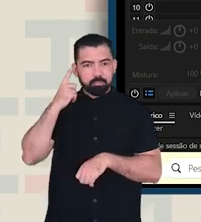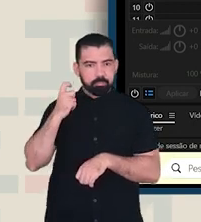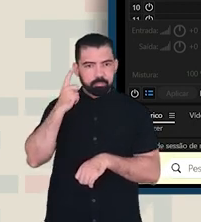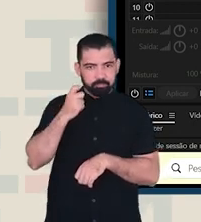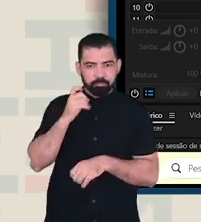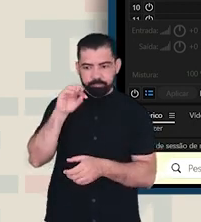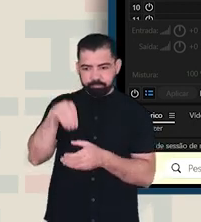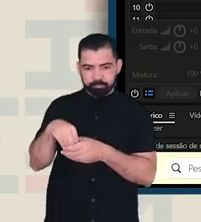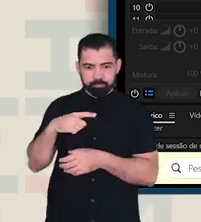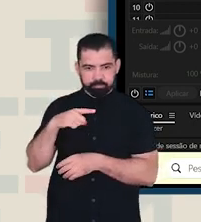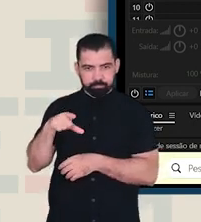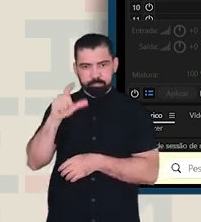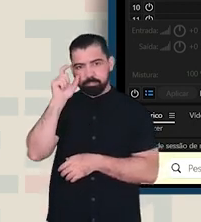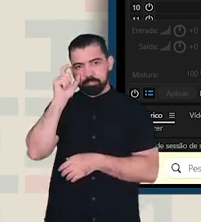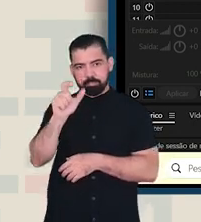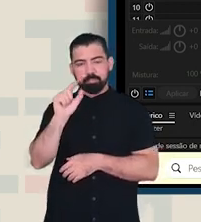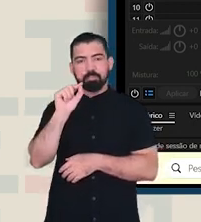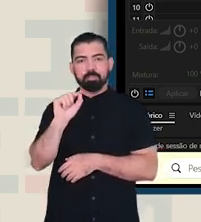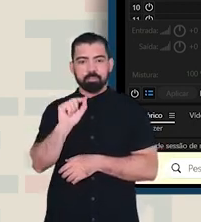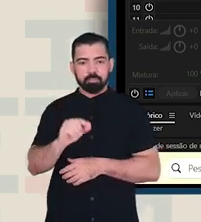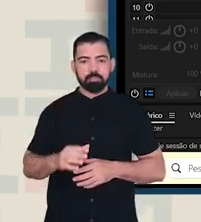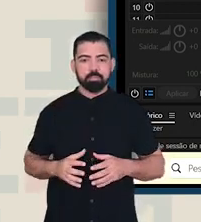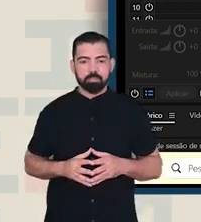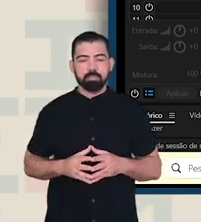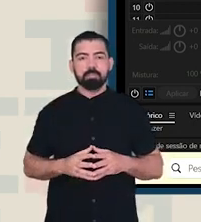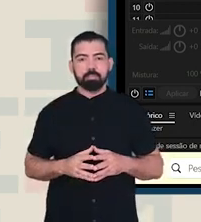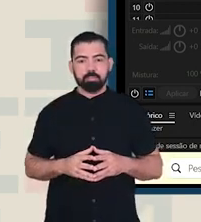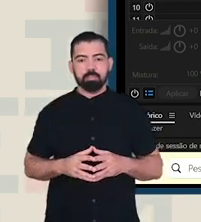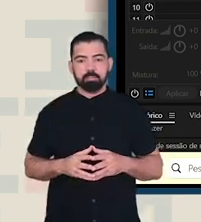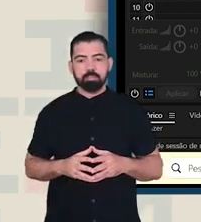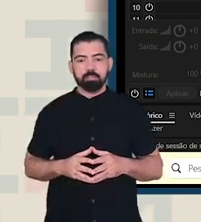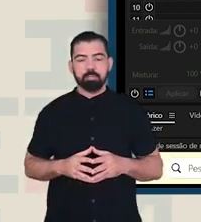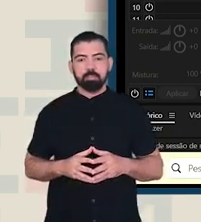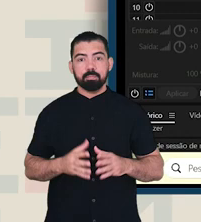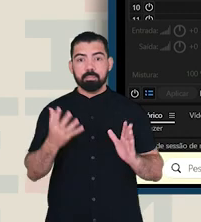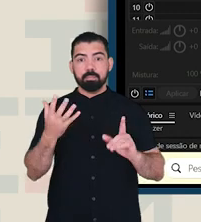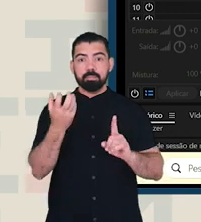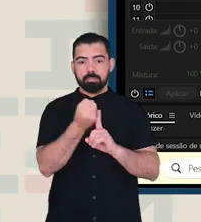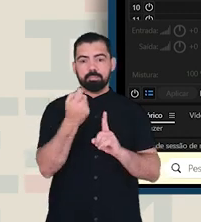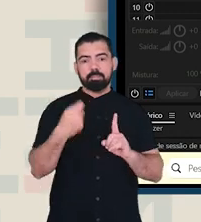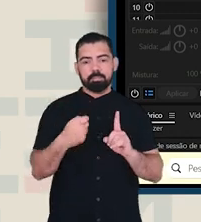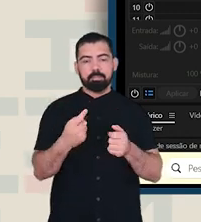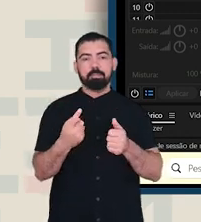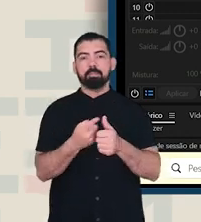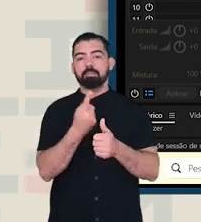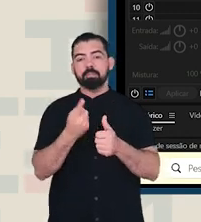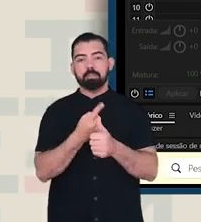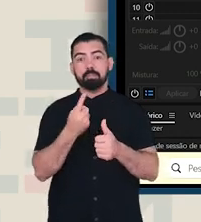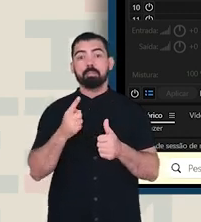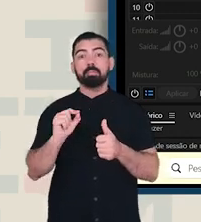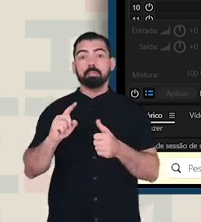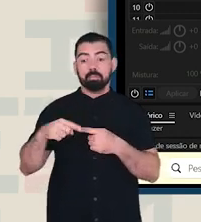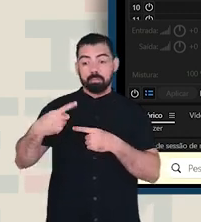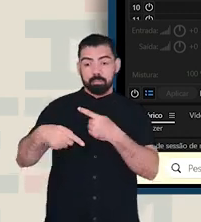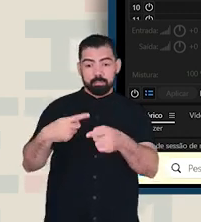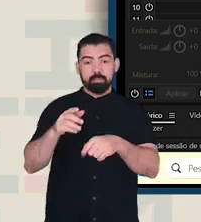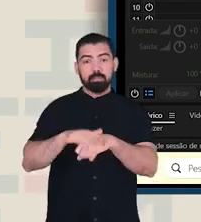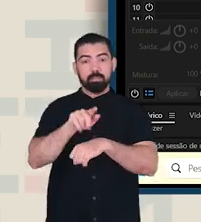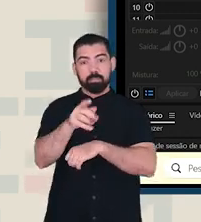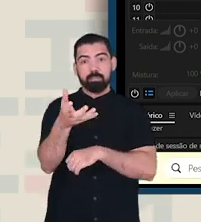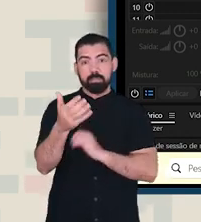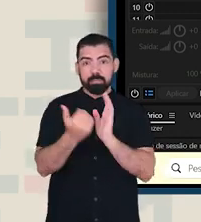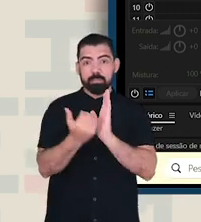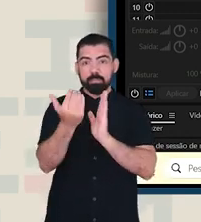que soa interessante para mim, gravar ele sozinho. Primeiro, lá na frente, quando vocês quiserem